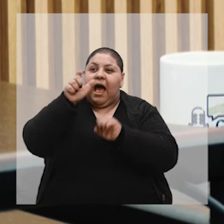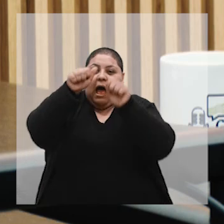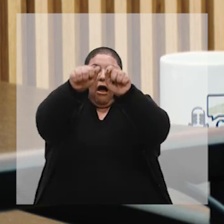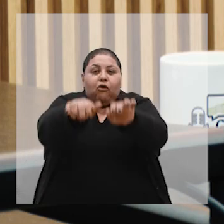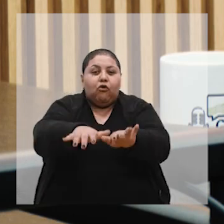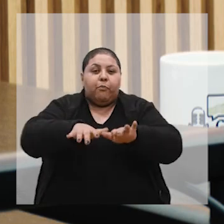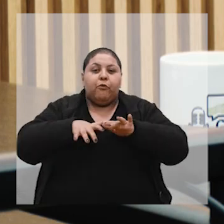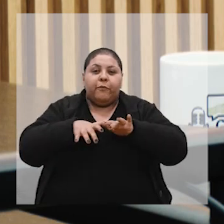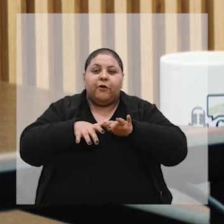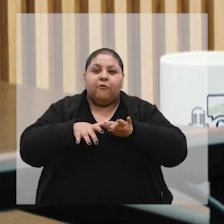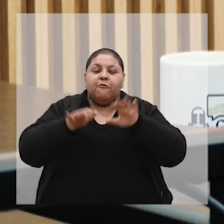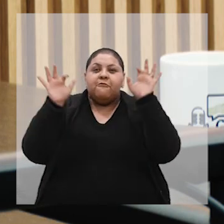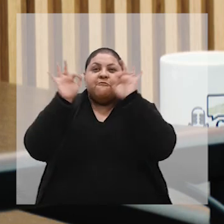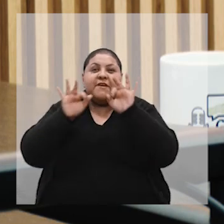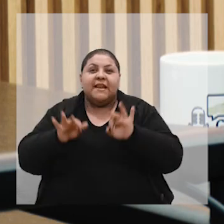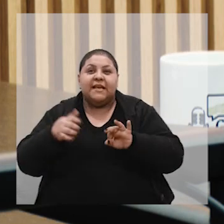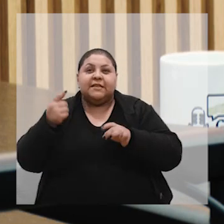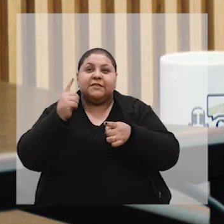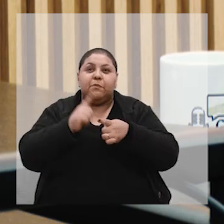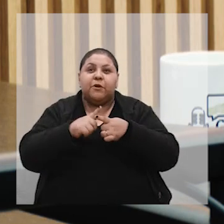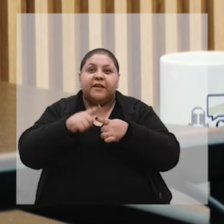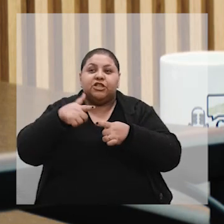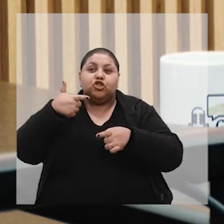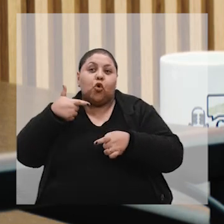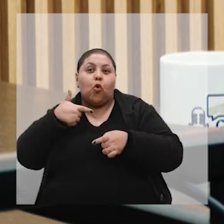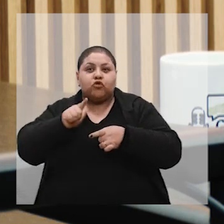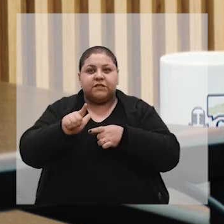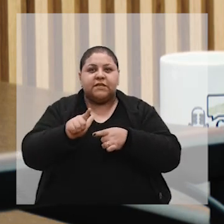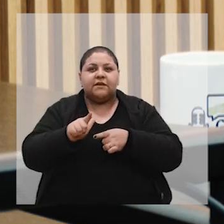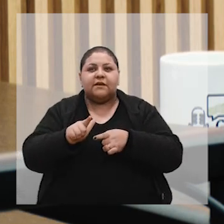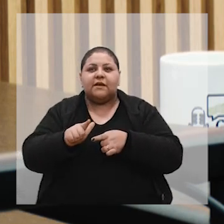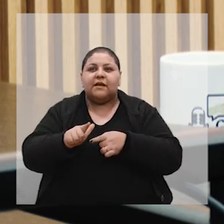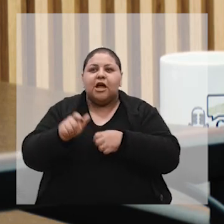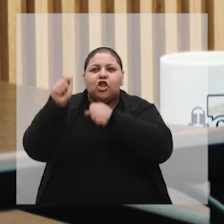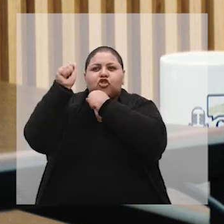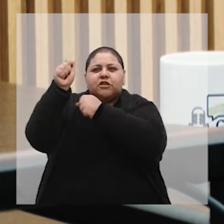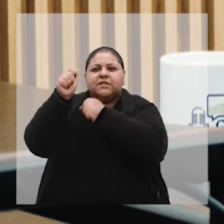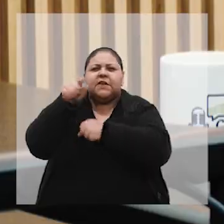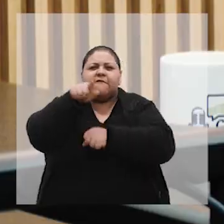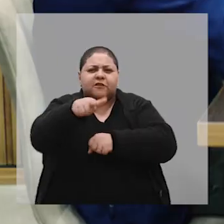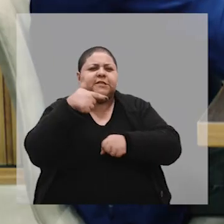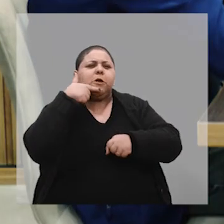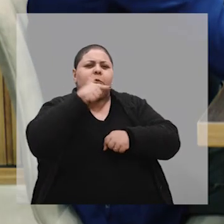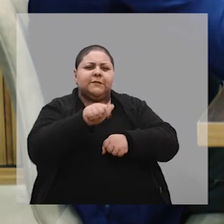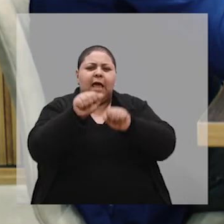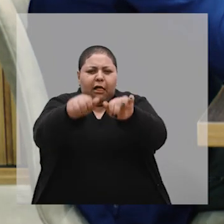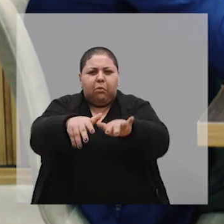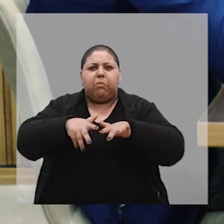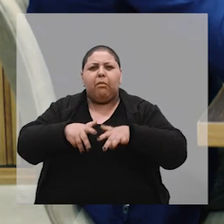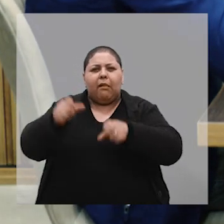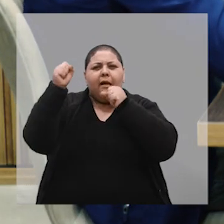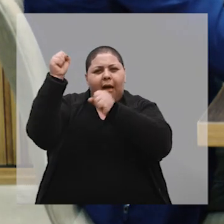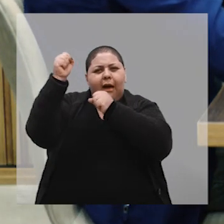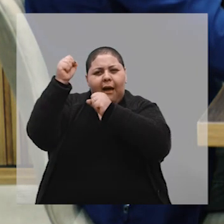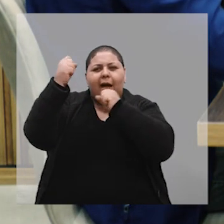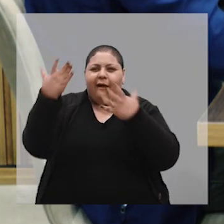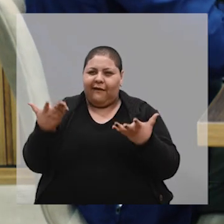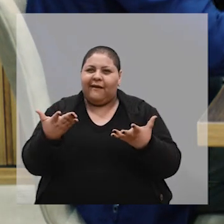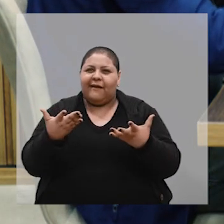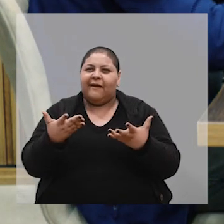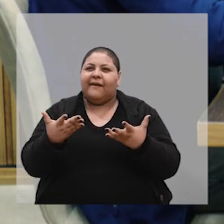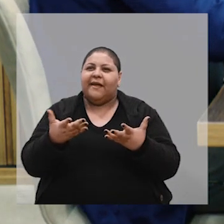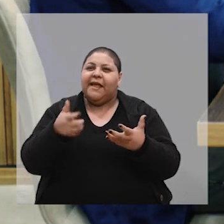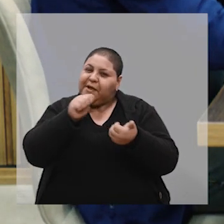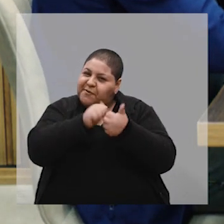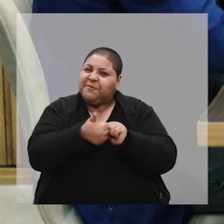comemorada pela cidade de Antônio Prado. Vamos lá, você consegue. Isso é integração, né? Cara, Apoio, isso, né? eu acho que isso